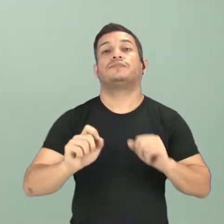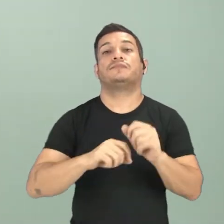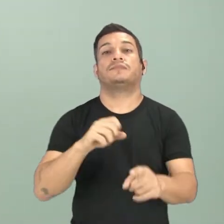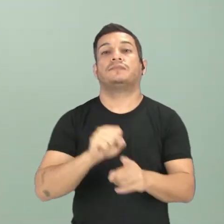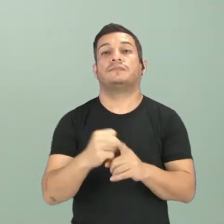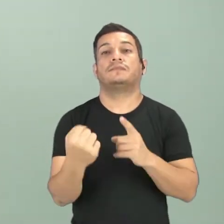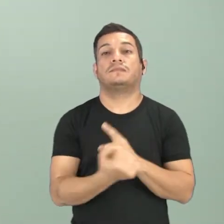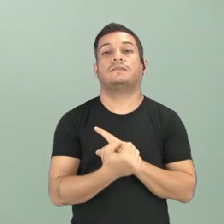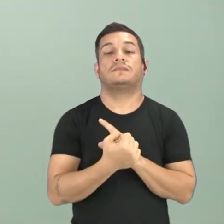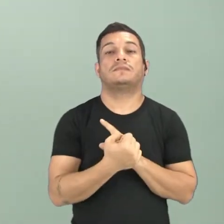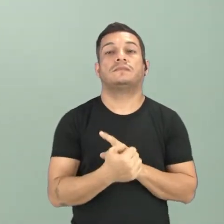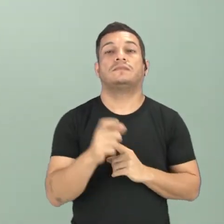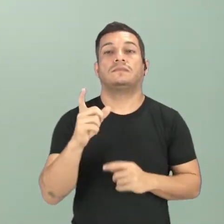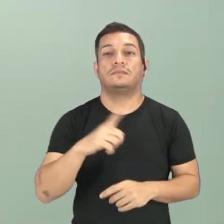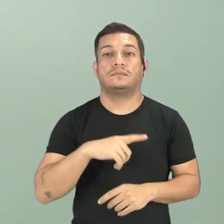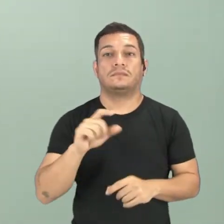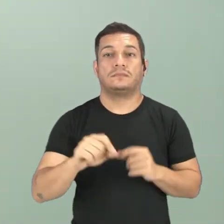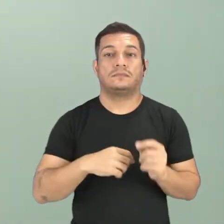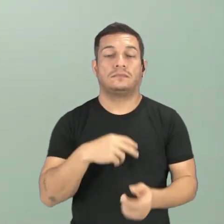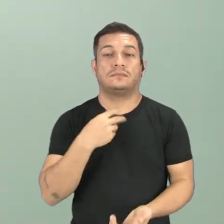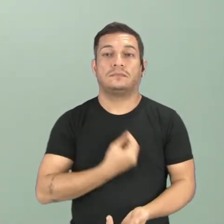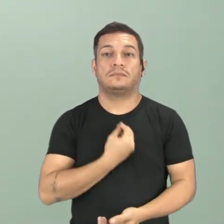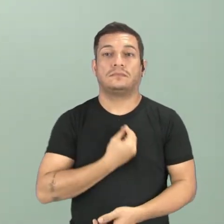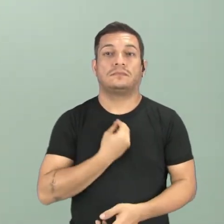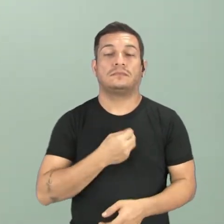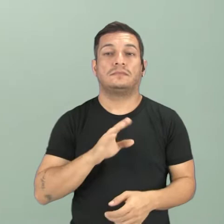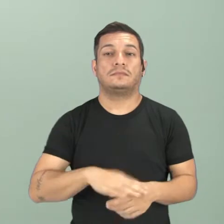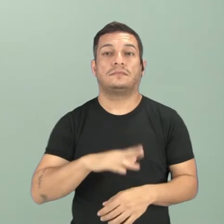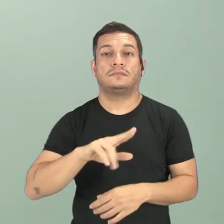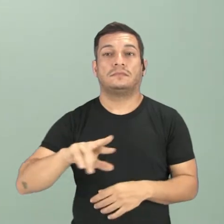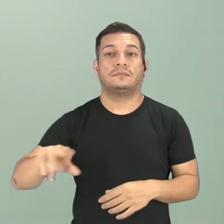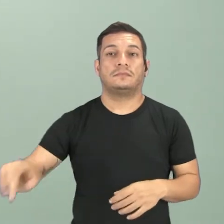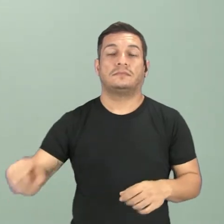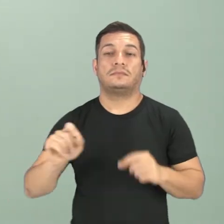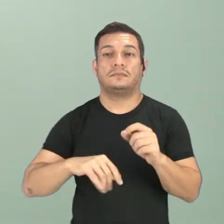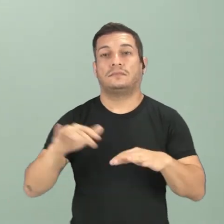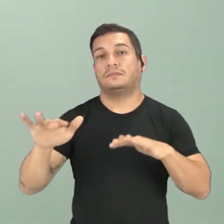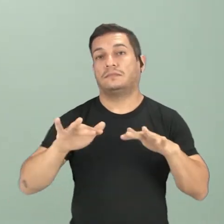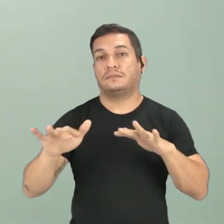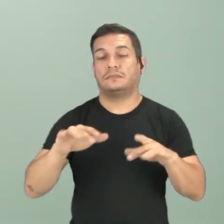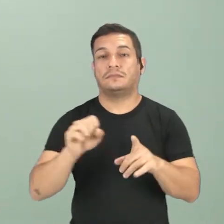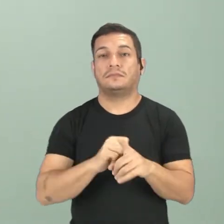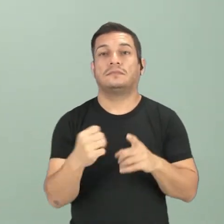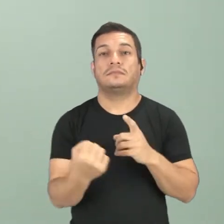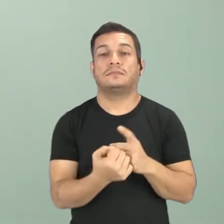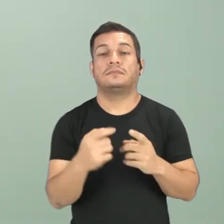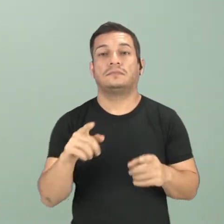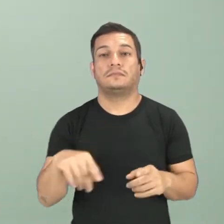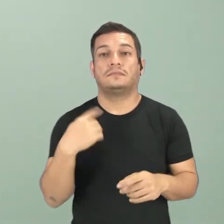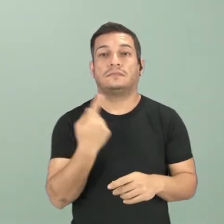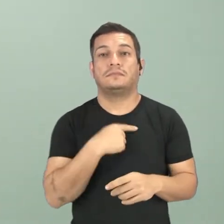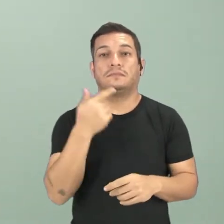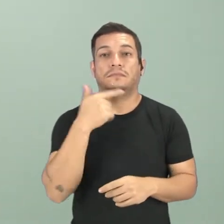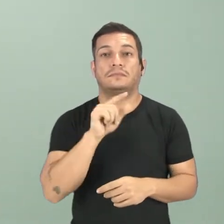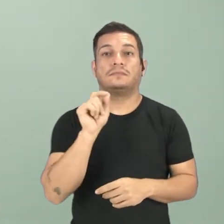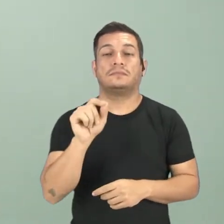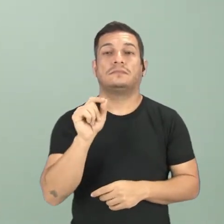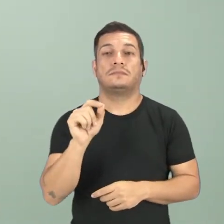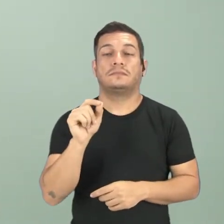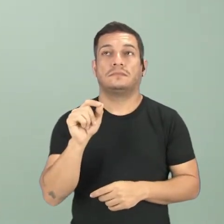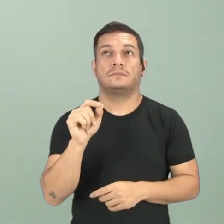na sociedade a atuação dos mais diferentes movimentos sociais, nós